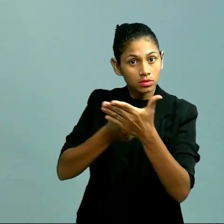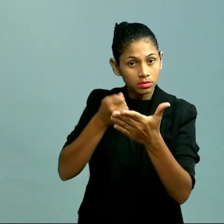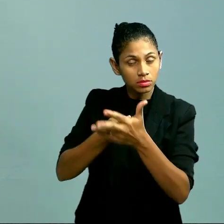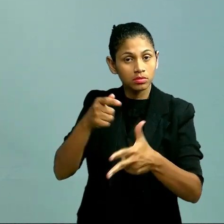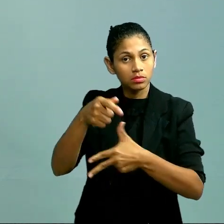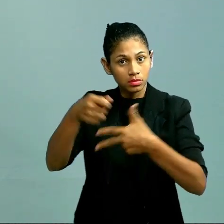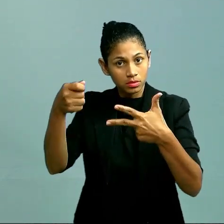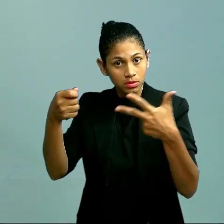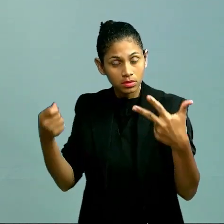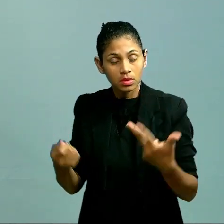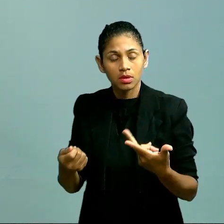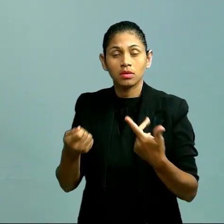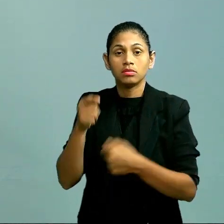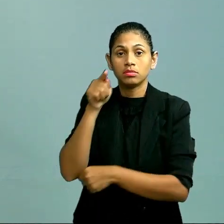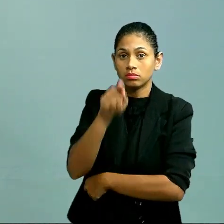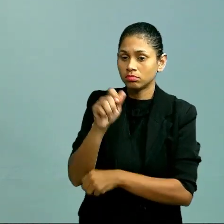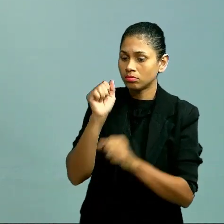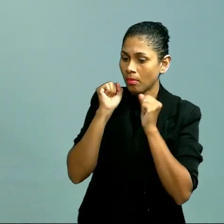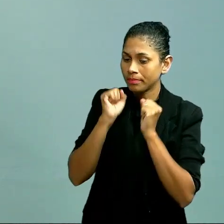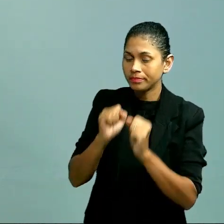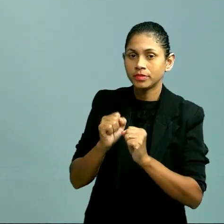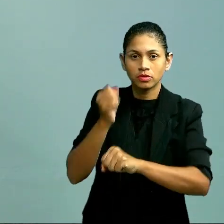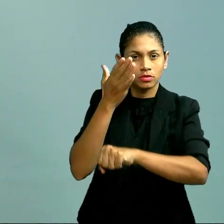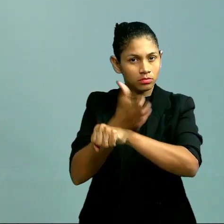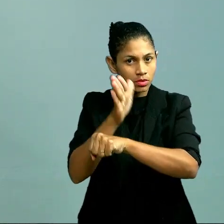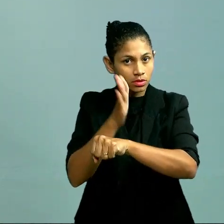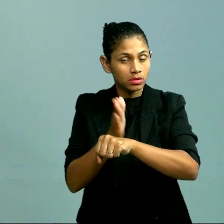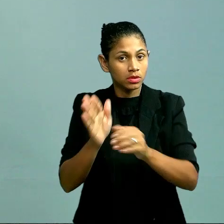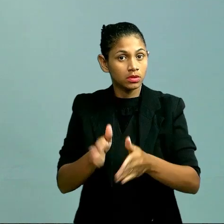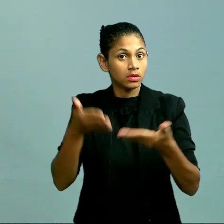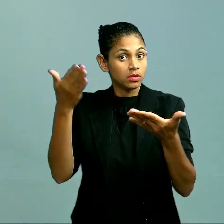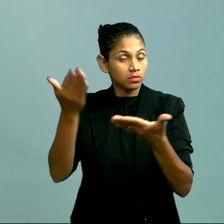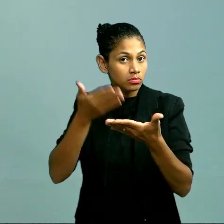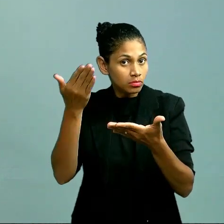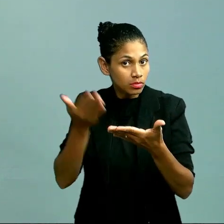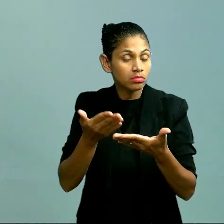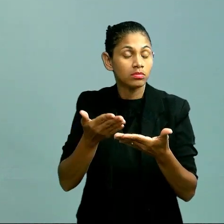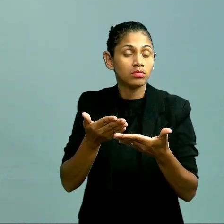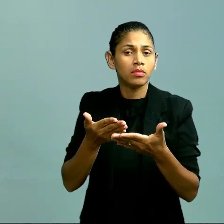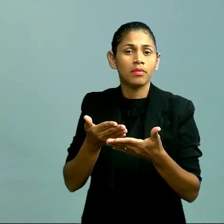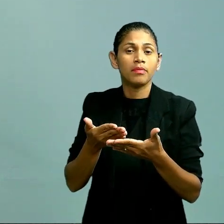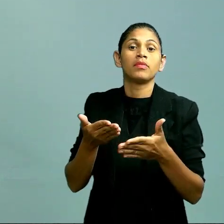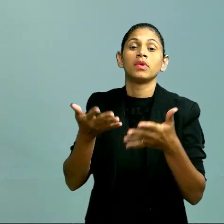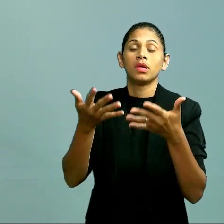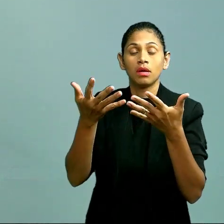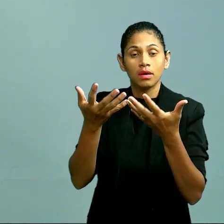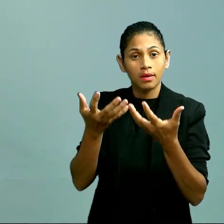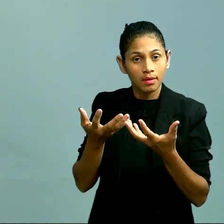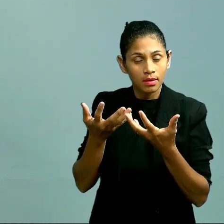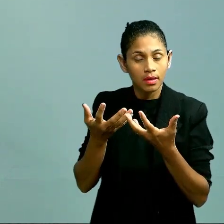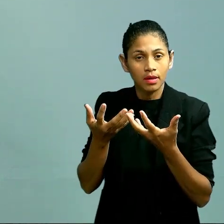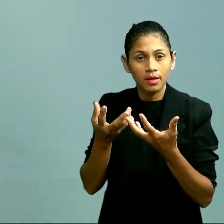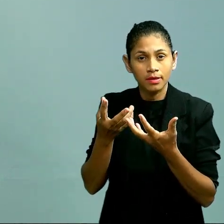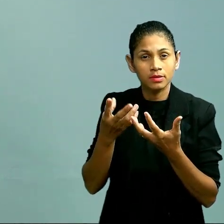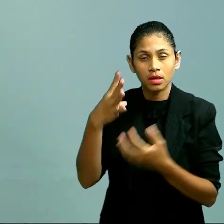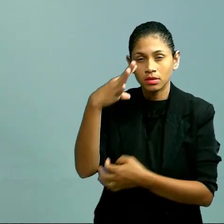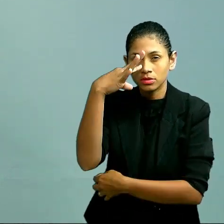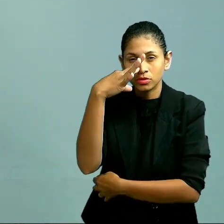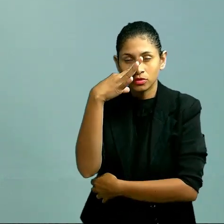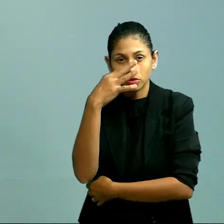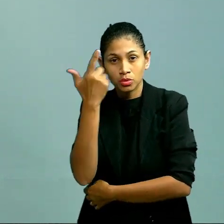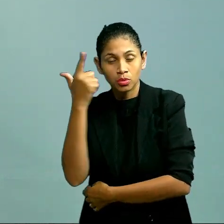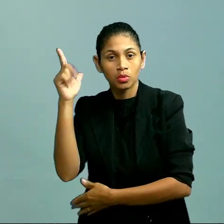você possa praticar cada vez mais no seu livro do Resolve Enem. E se você quer rever outras aulas relacionadas